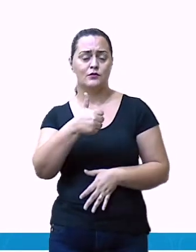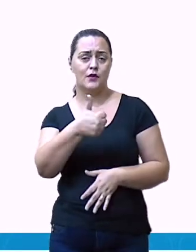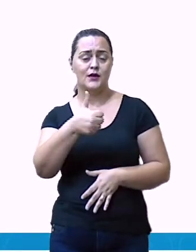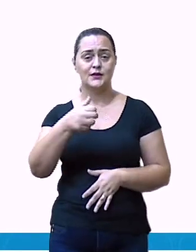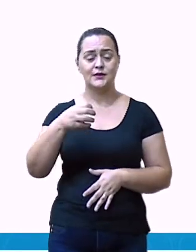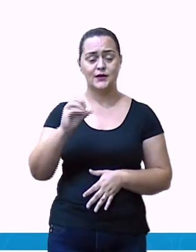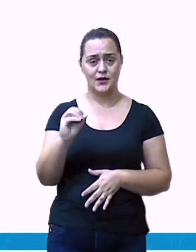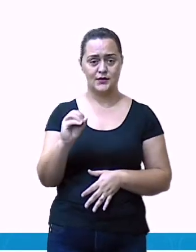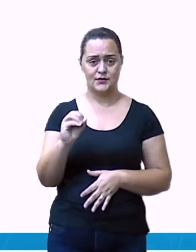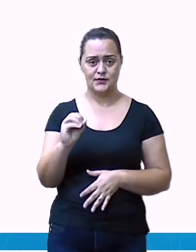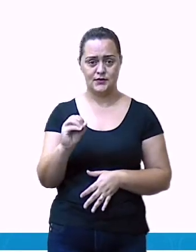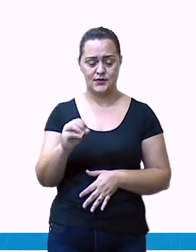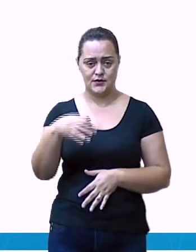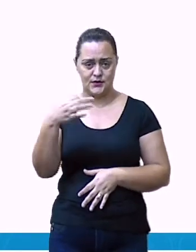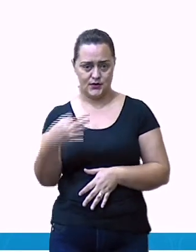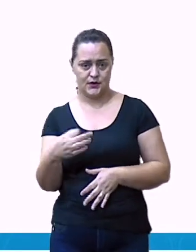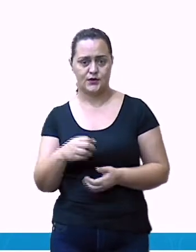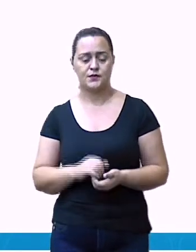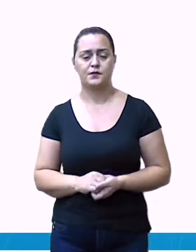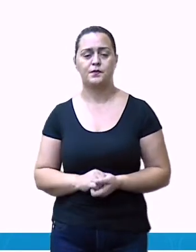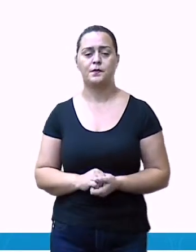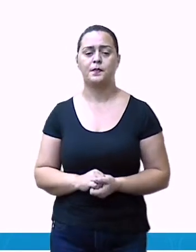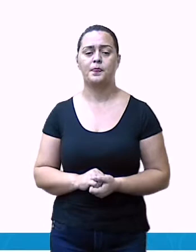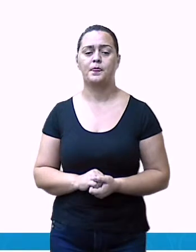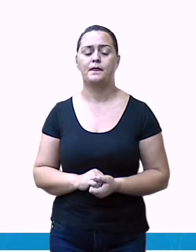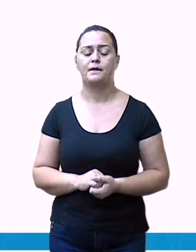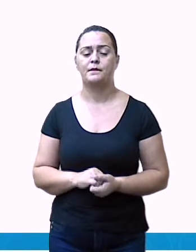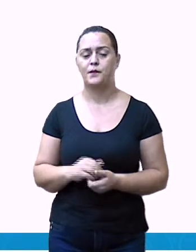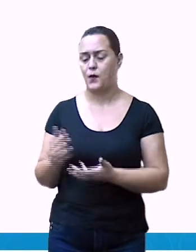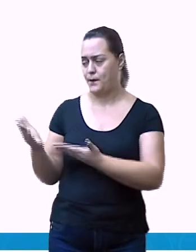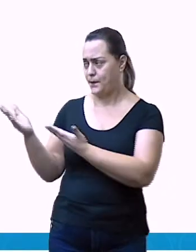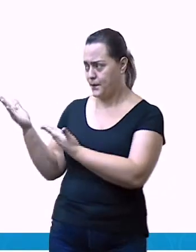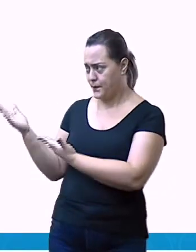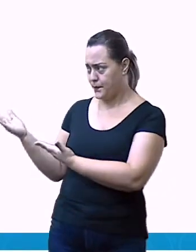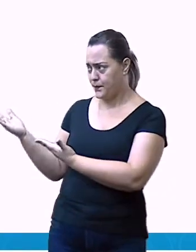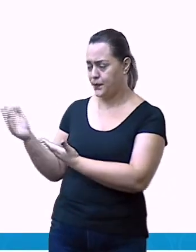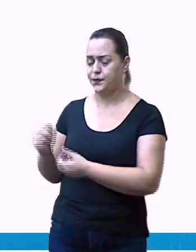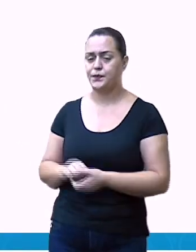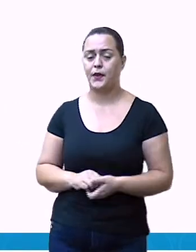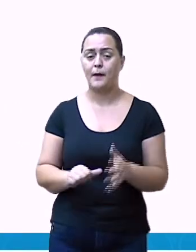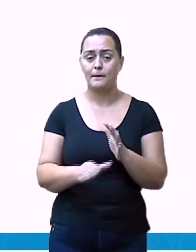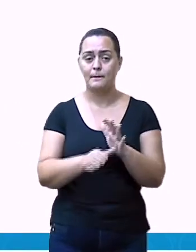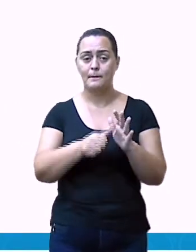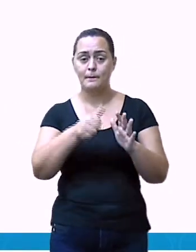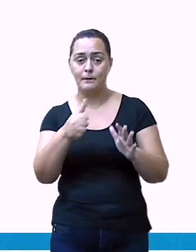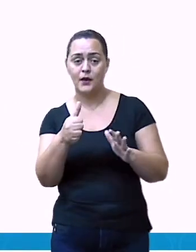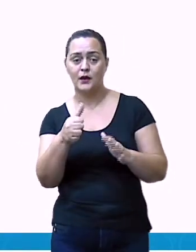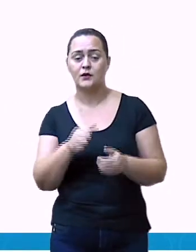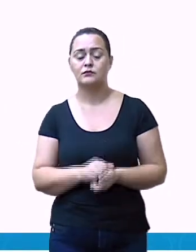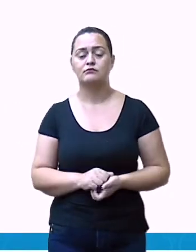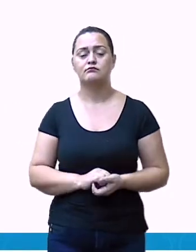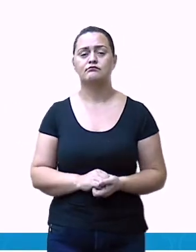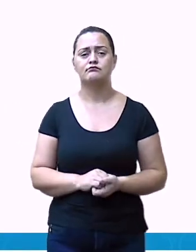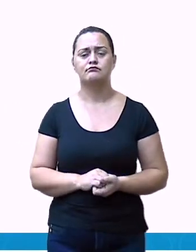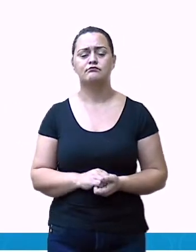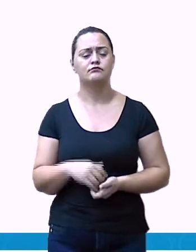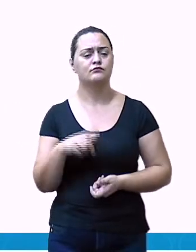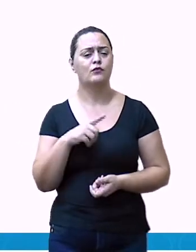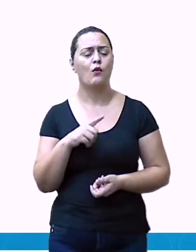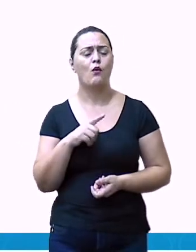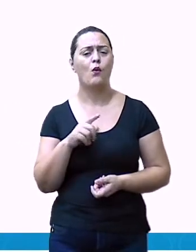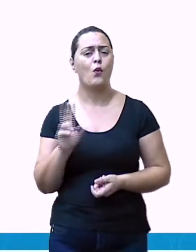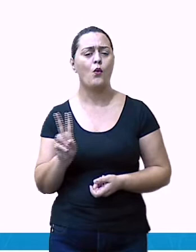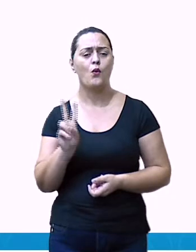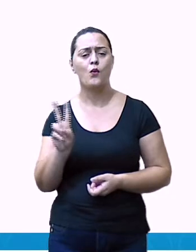de ciências da natureza. A primeira questão, ela tem o valor, tinha o valor de